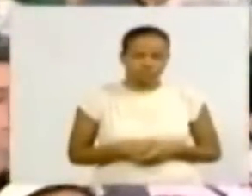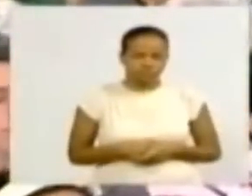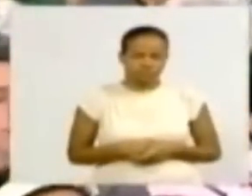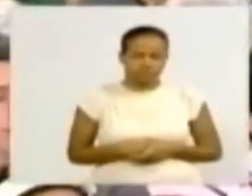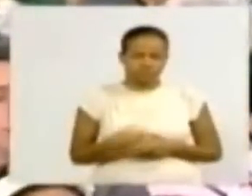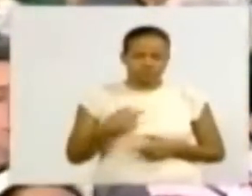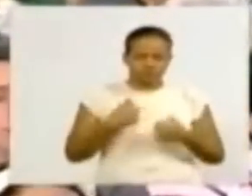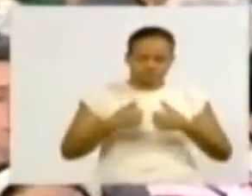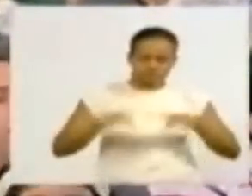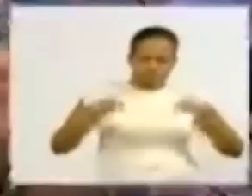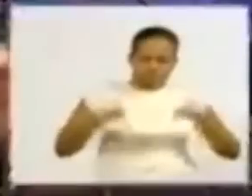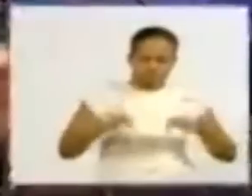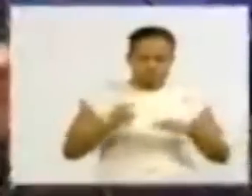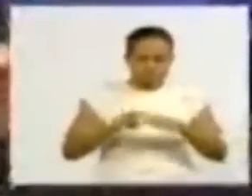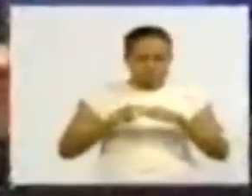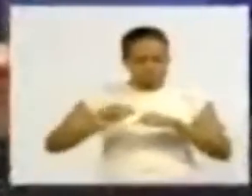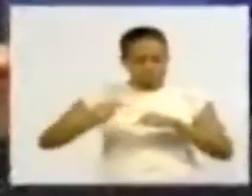Outro motivo não tenho, Senhor,